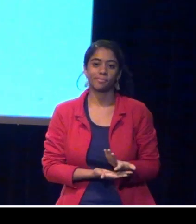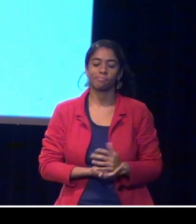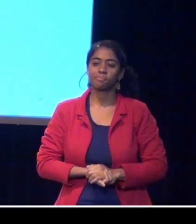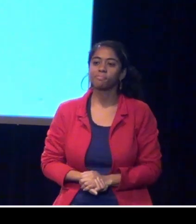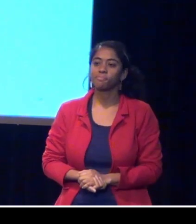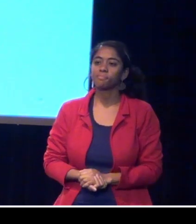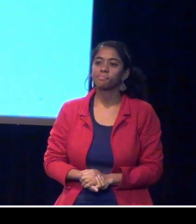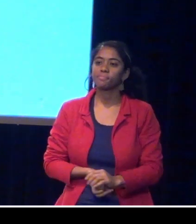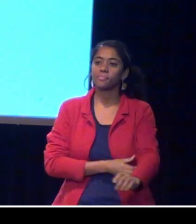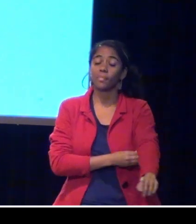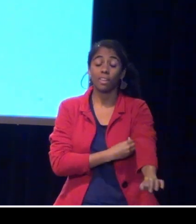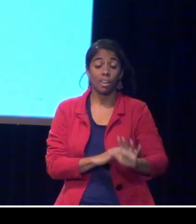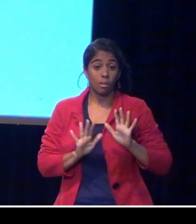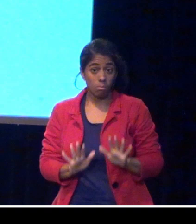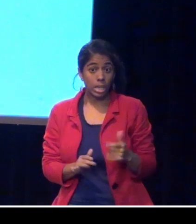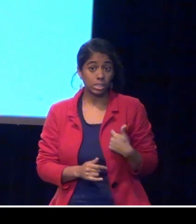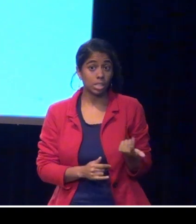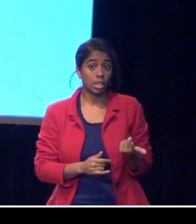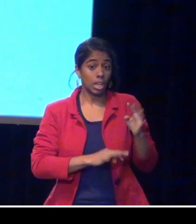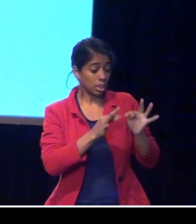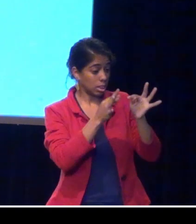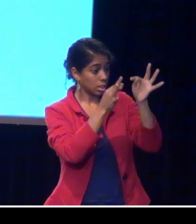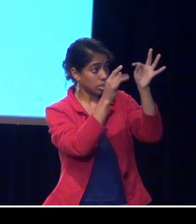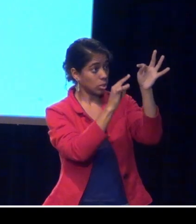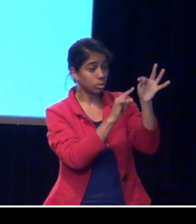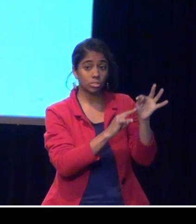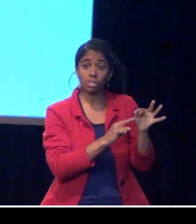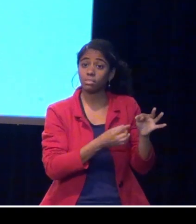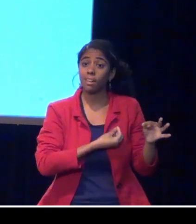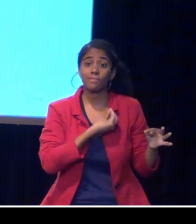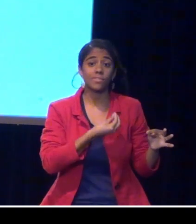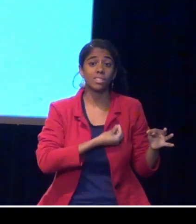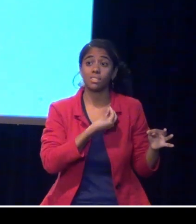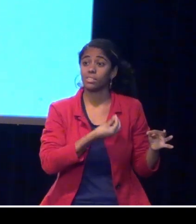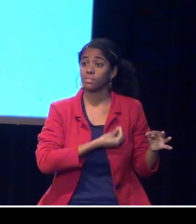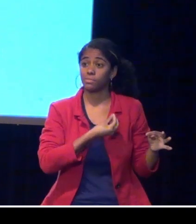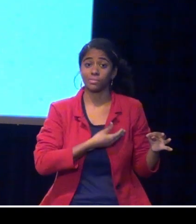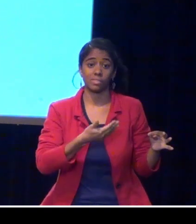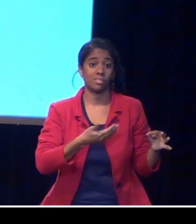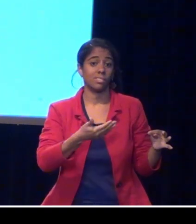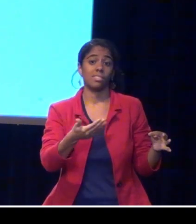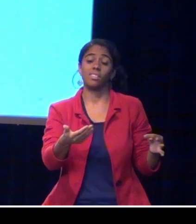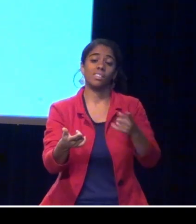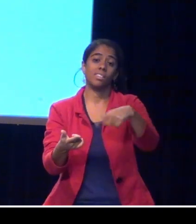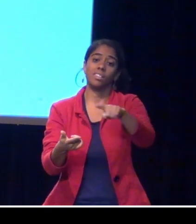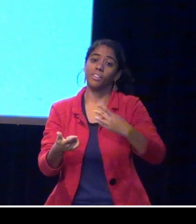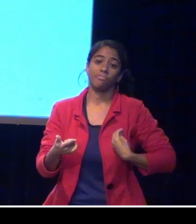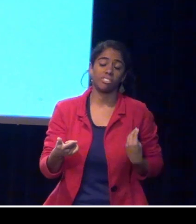Mas a tecnologia, como eu falei, ela é praticamente onipresente na nossa vida. A gente não